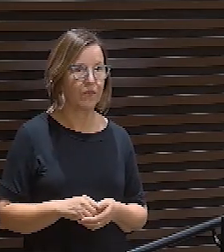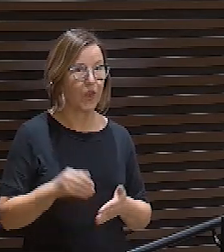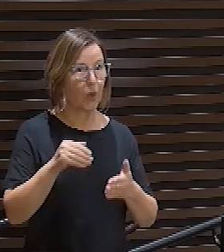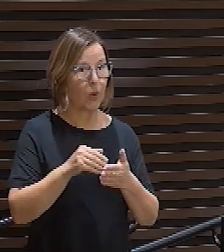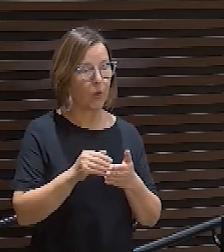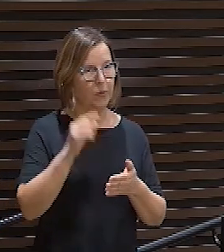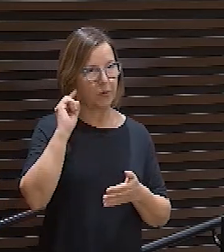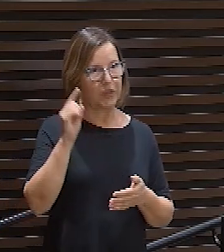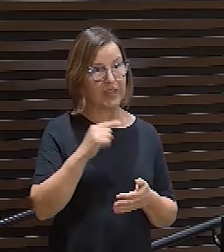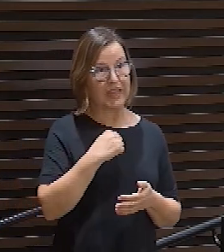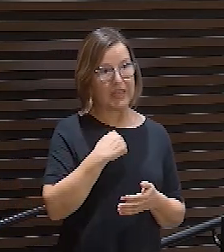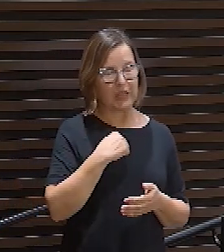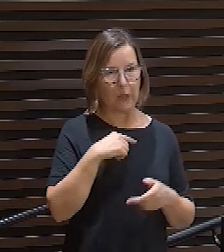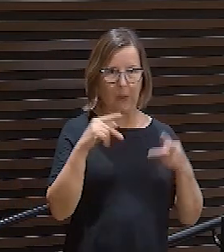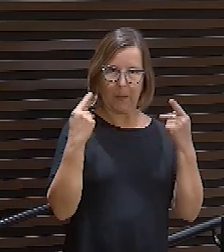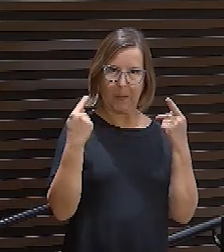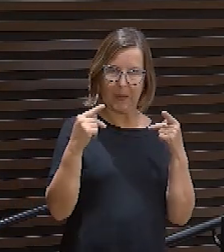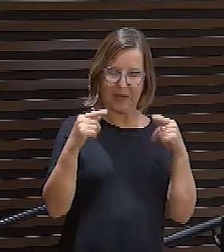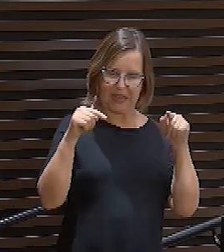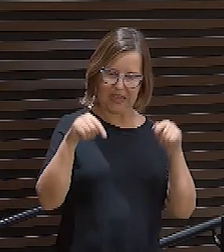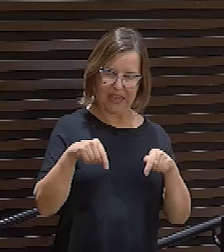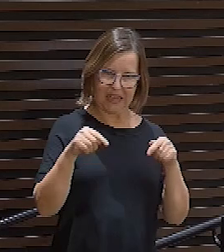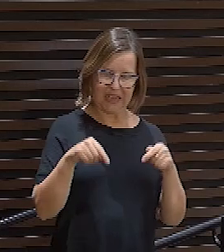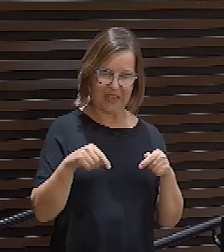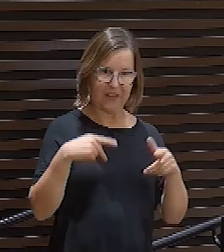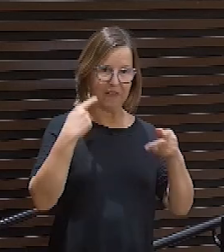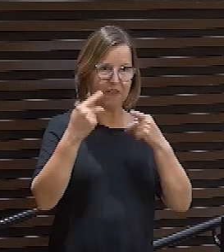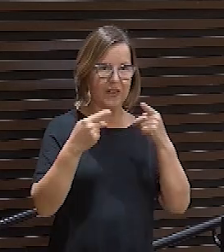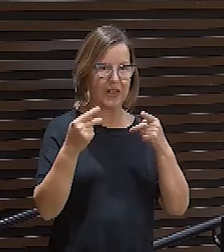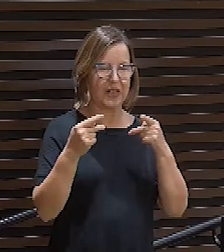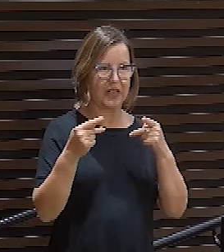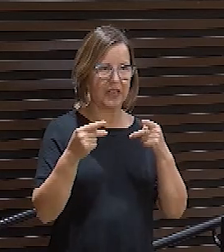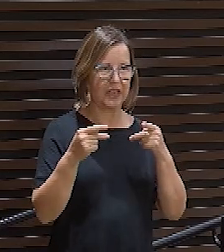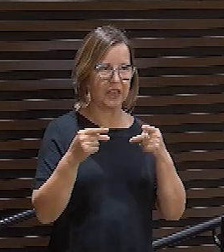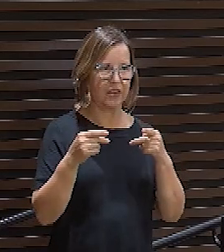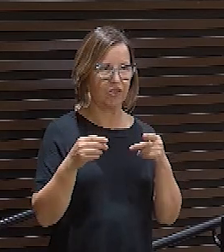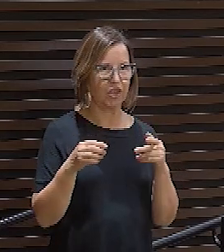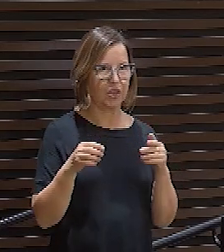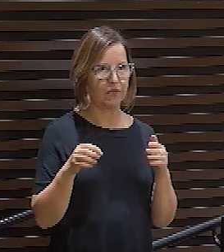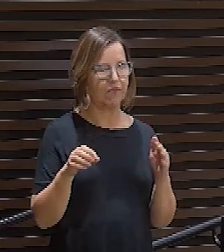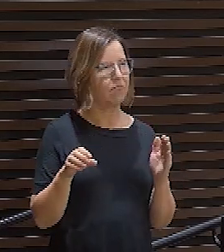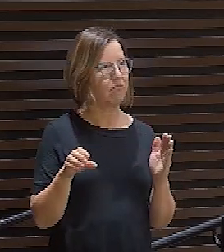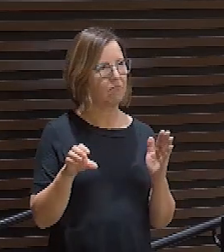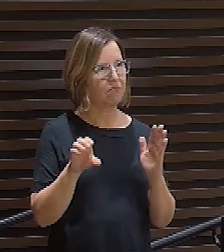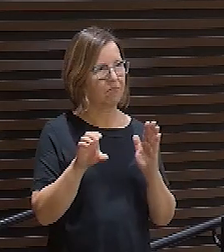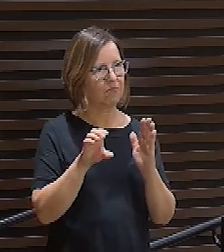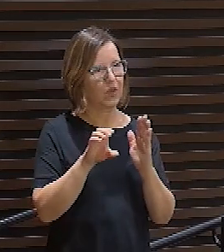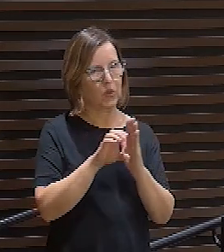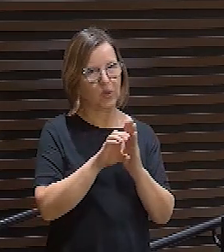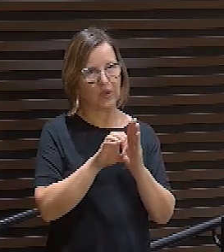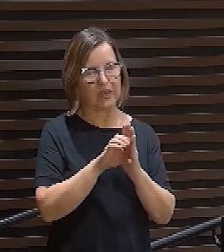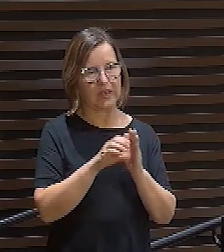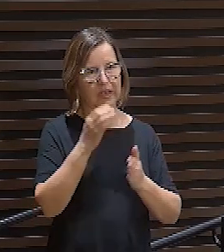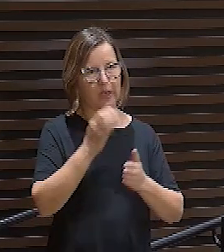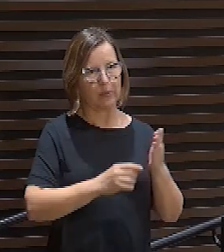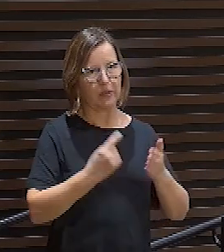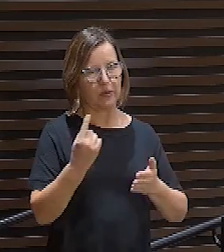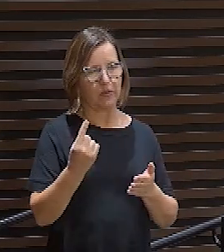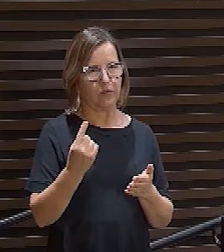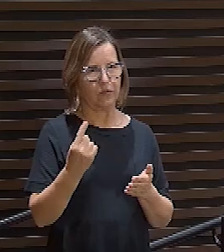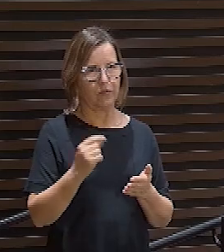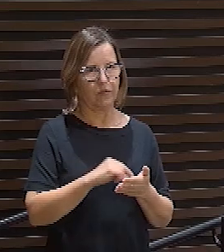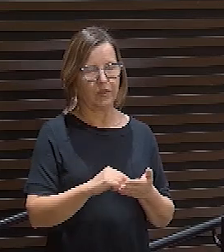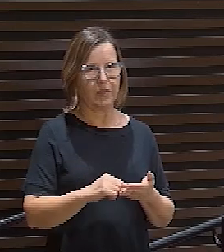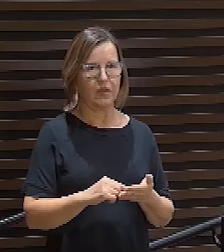à noite, eu preguei sobre Colossenses, o capítulo 1, dos versículos 13 até o